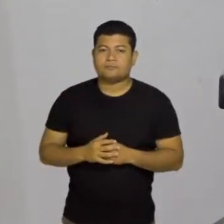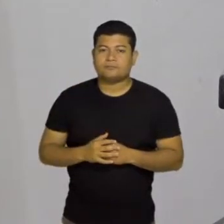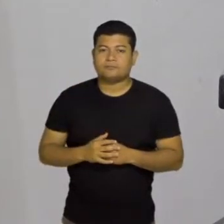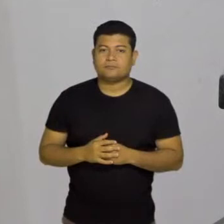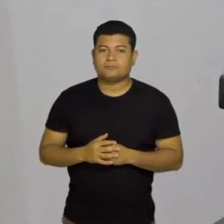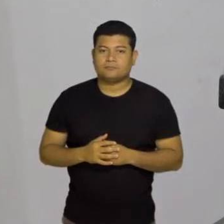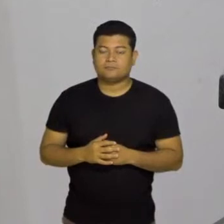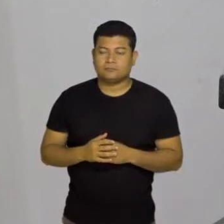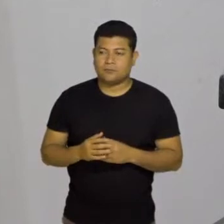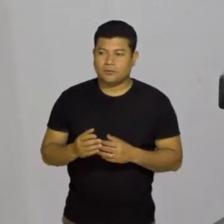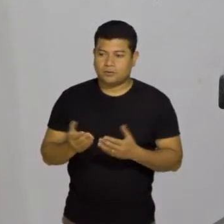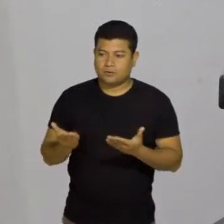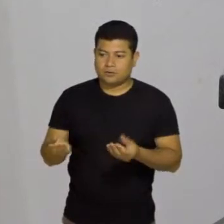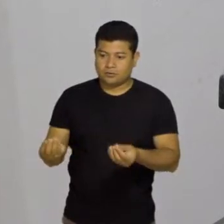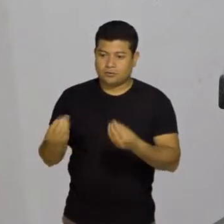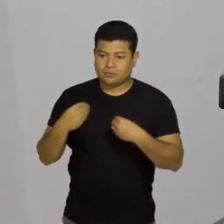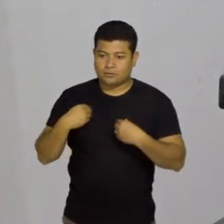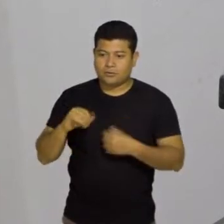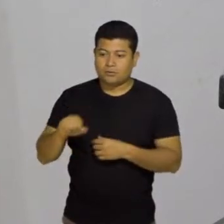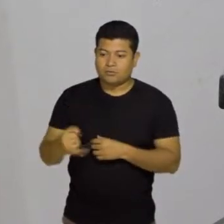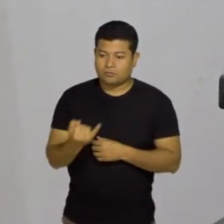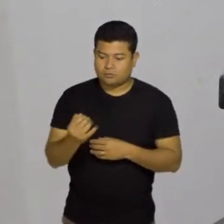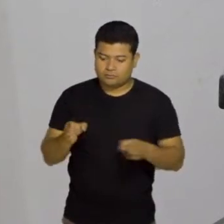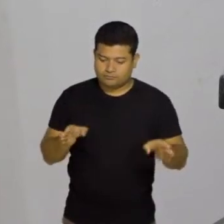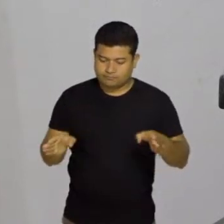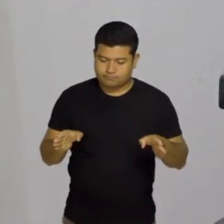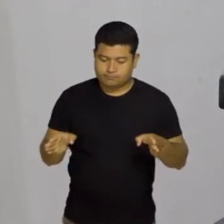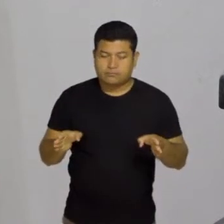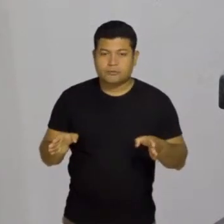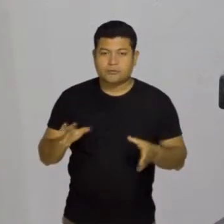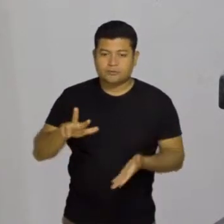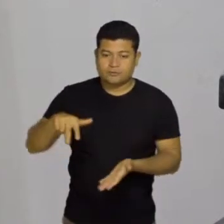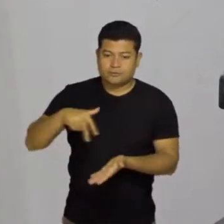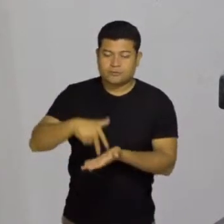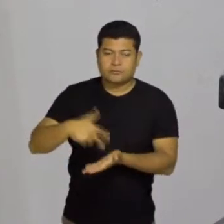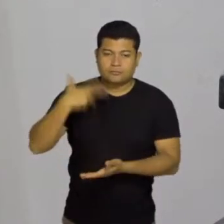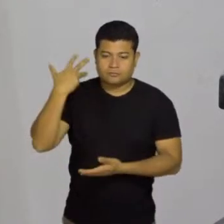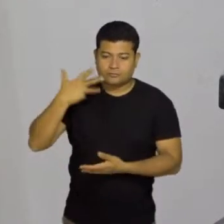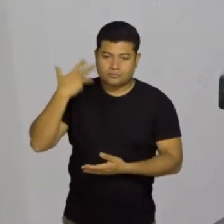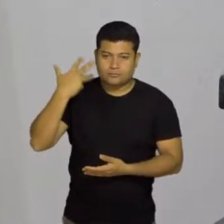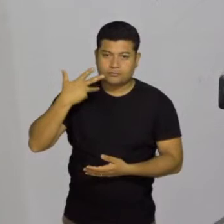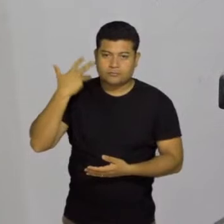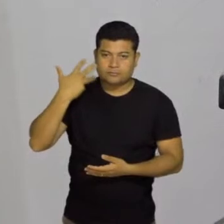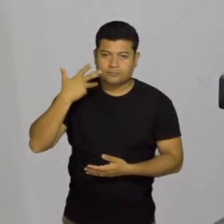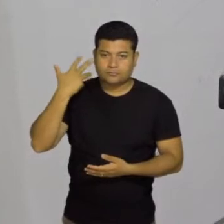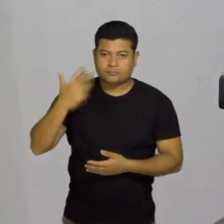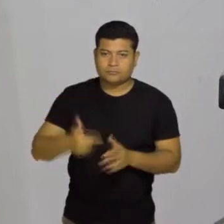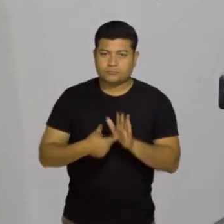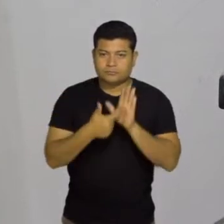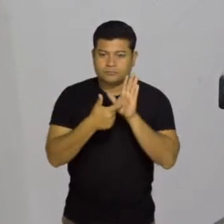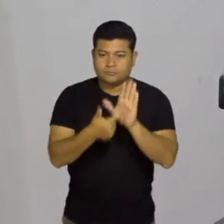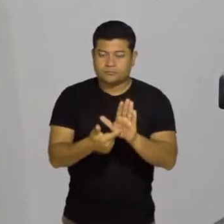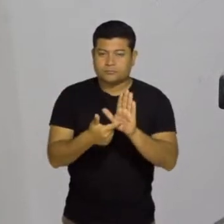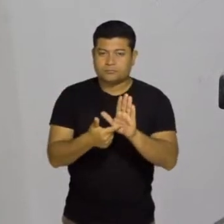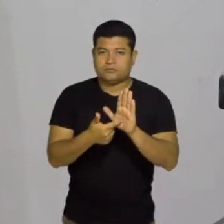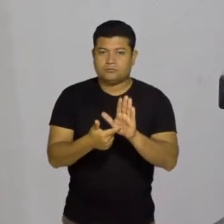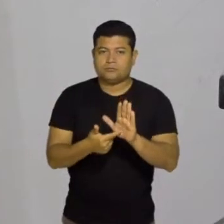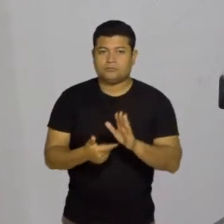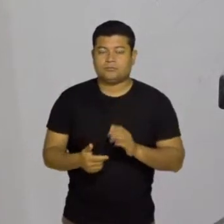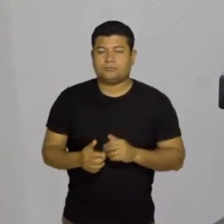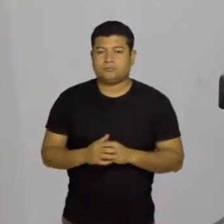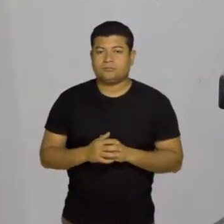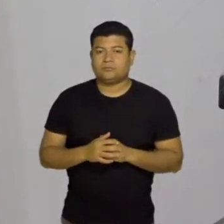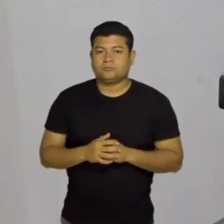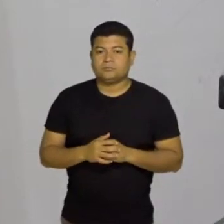o espaço que essa casa nos cede para fazer a apresentação,